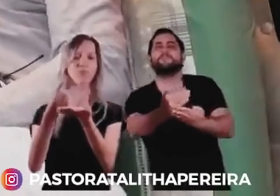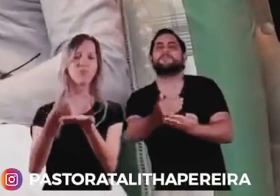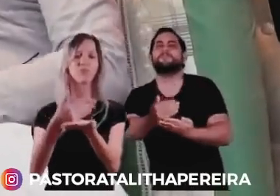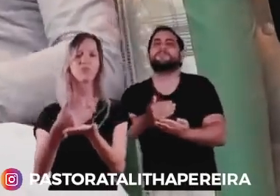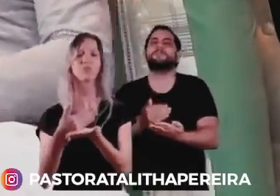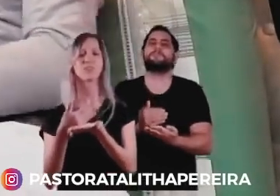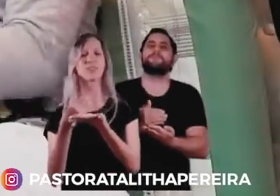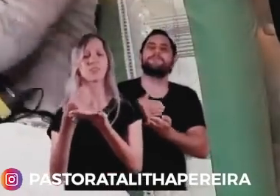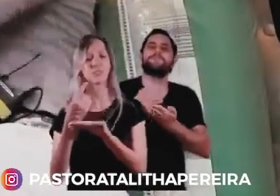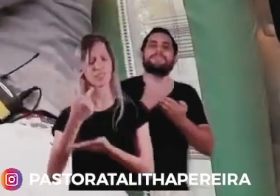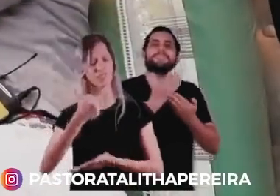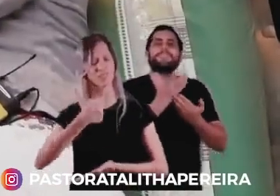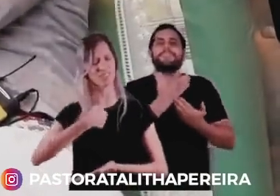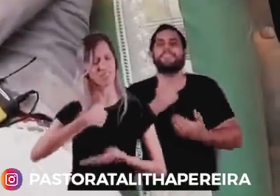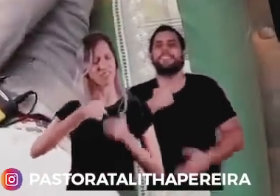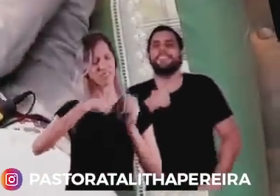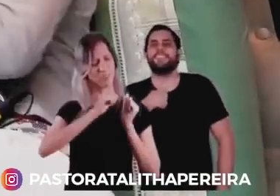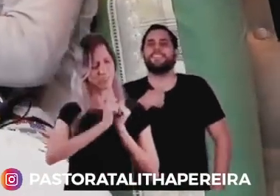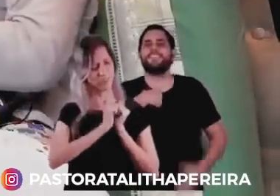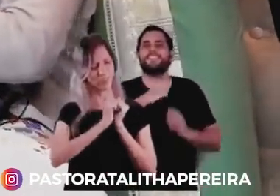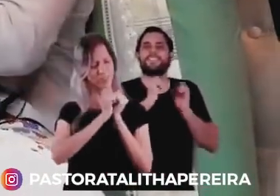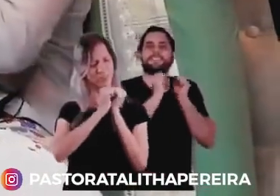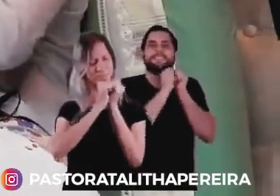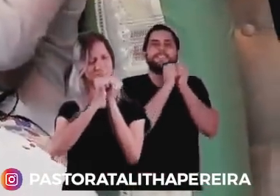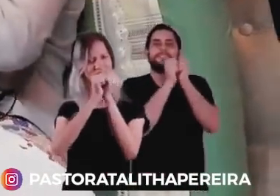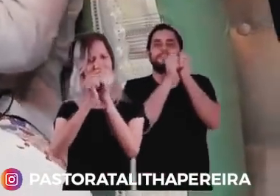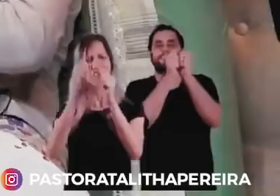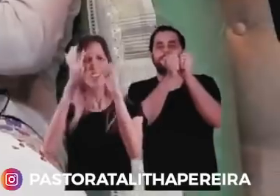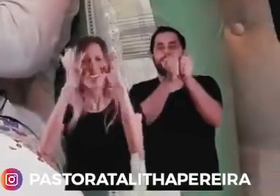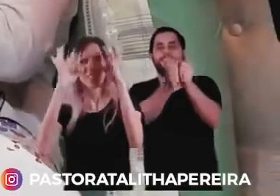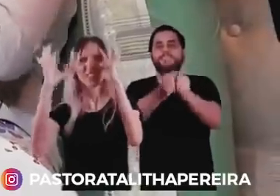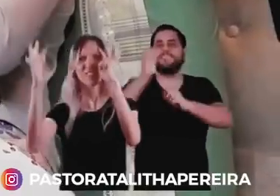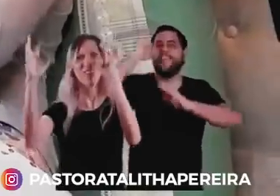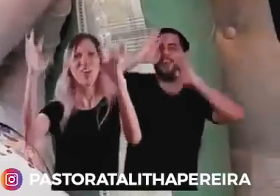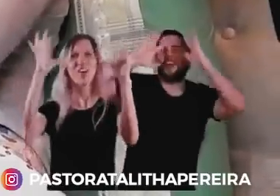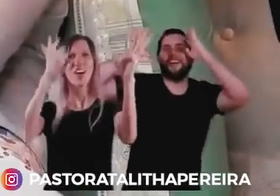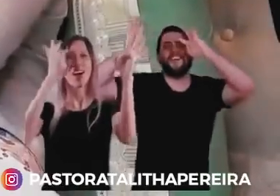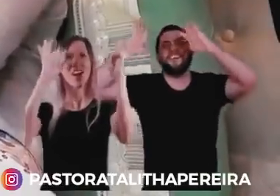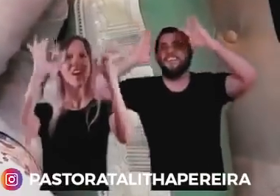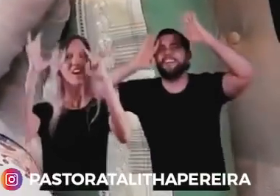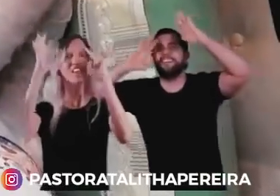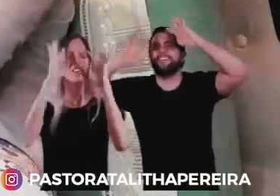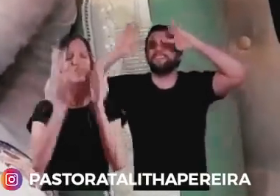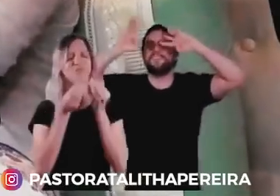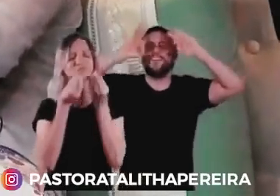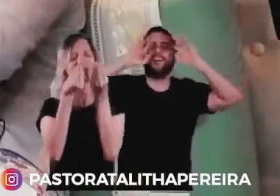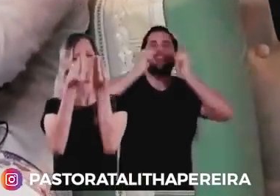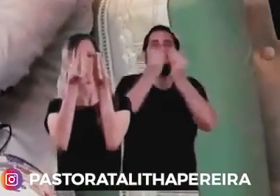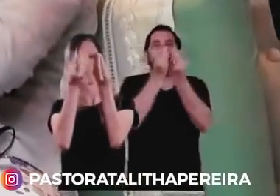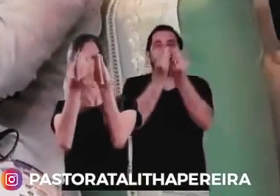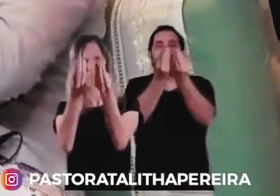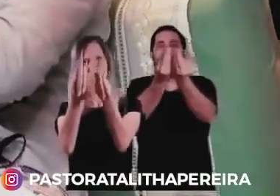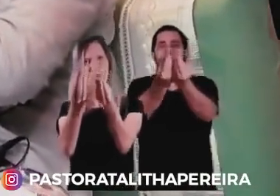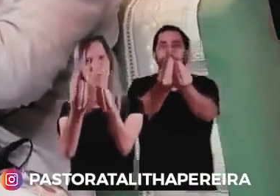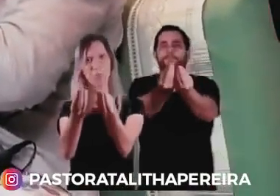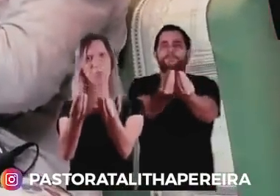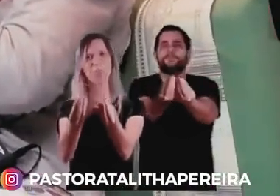e repouso os meus sonhos em tuas